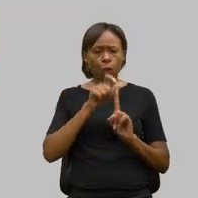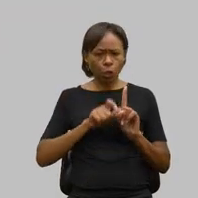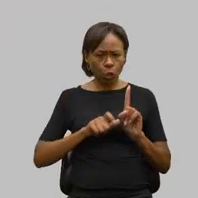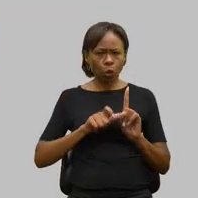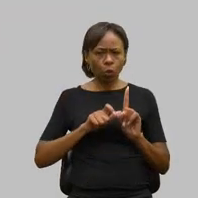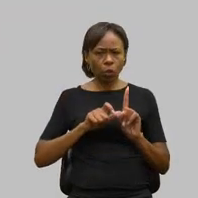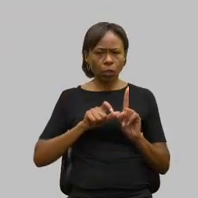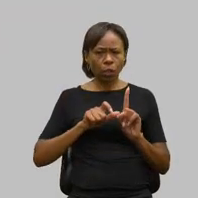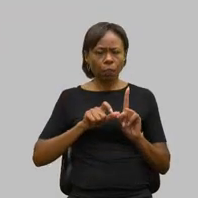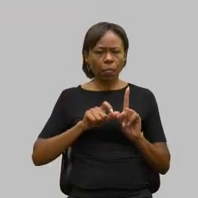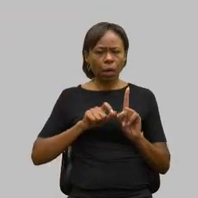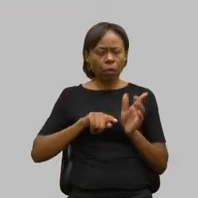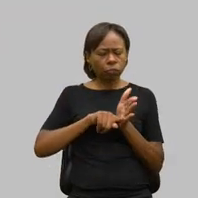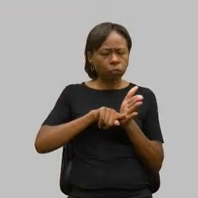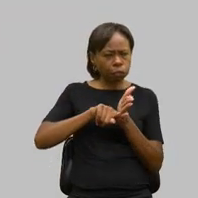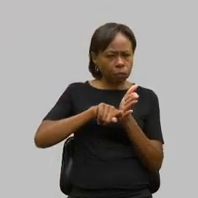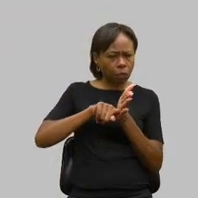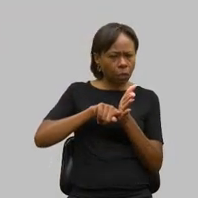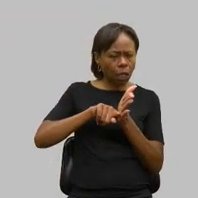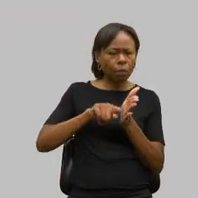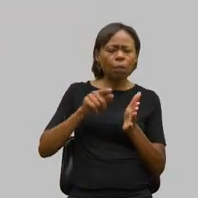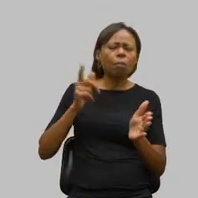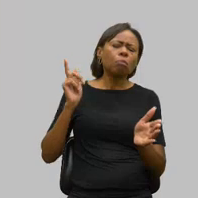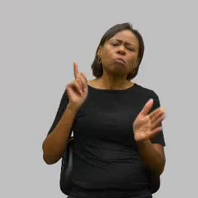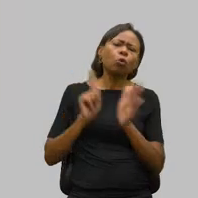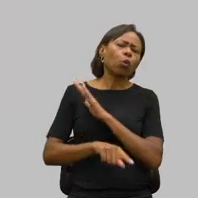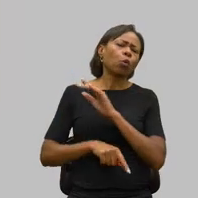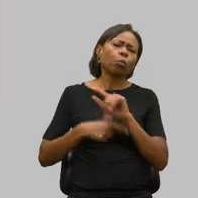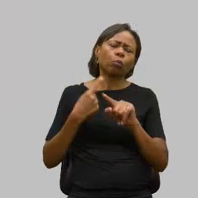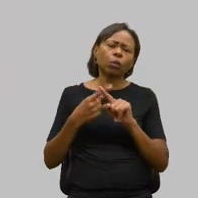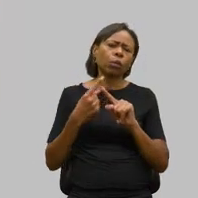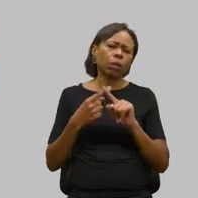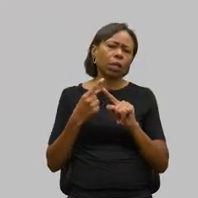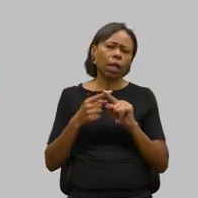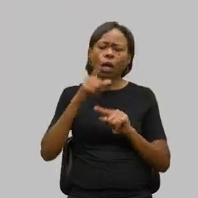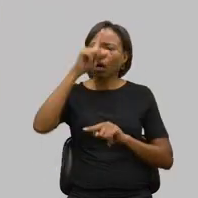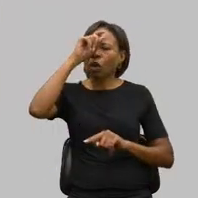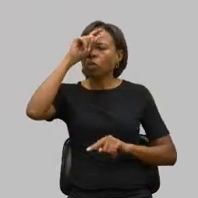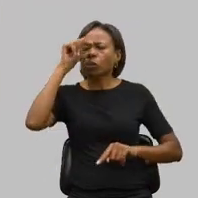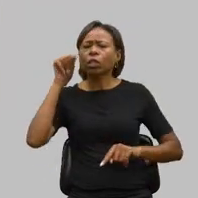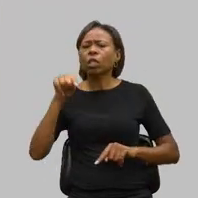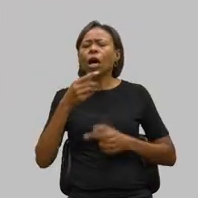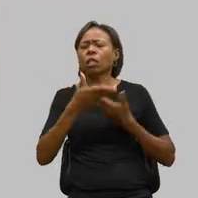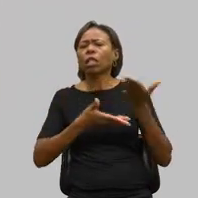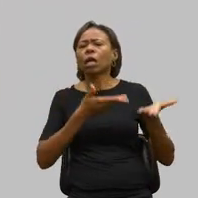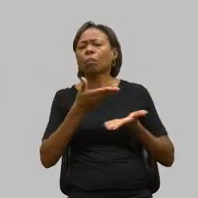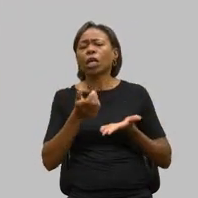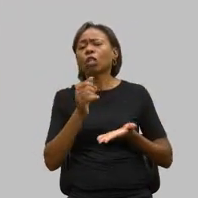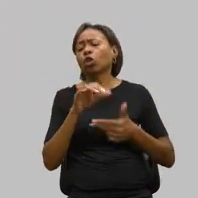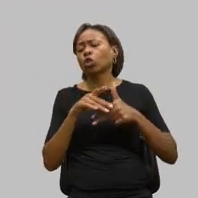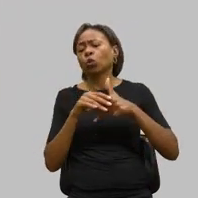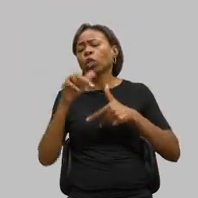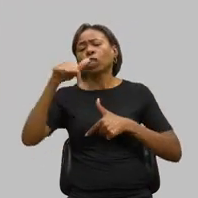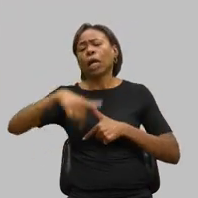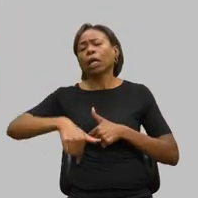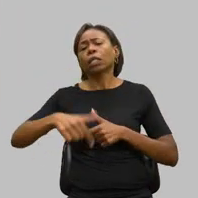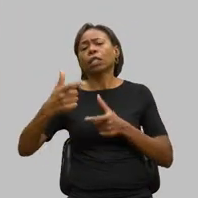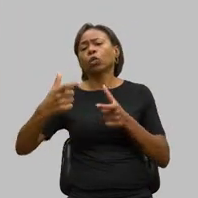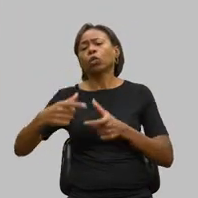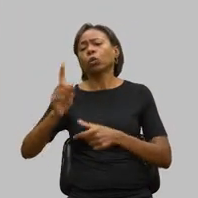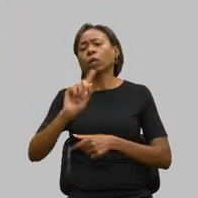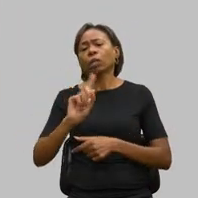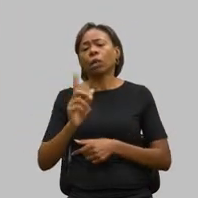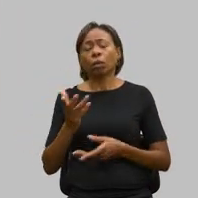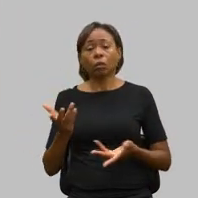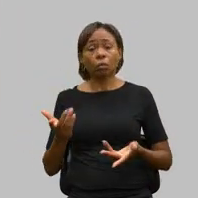questionar por que o hospital fez um devido tratamento quando o paciente não era daquela região. E eu já vi fala do